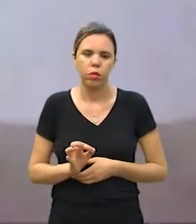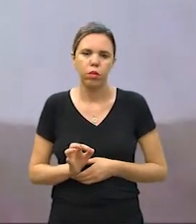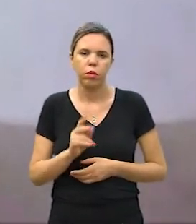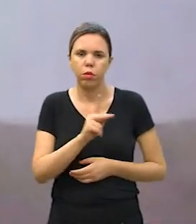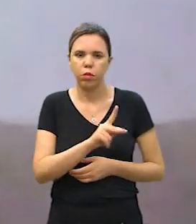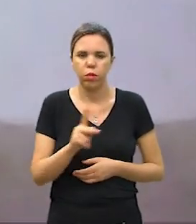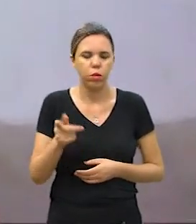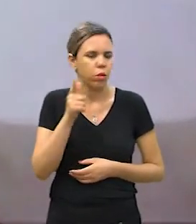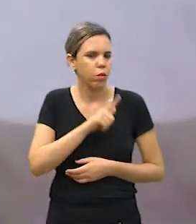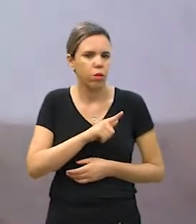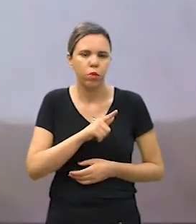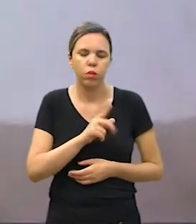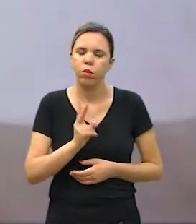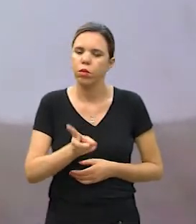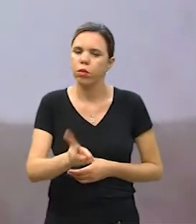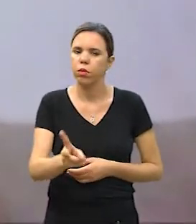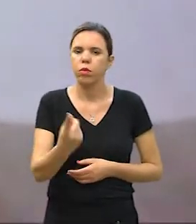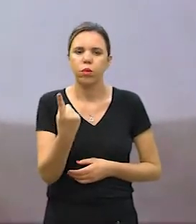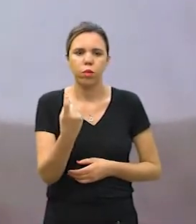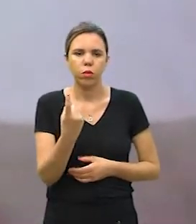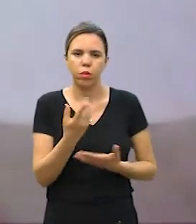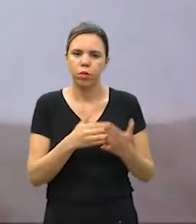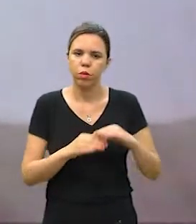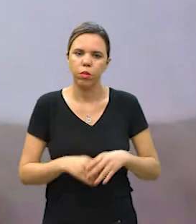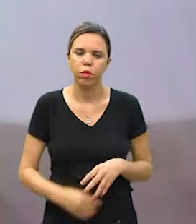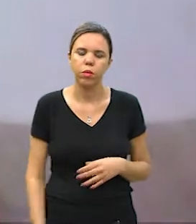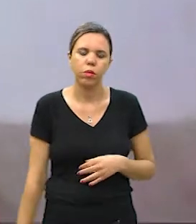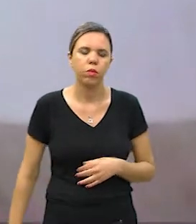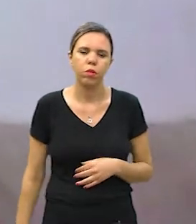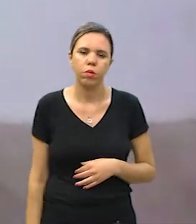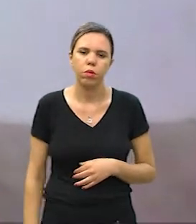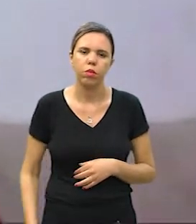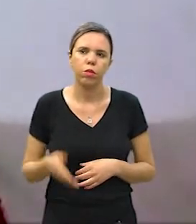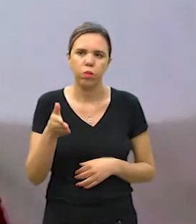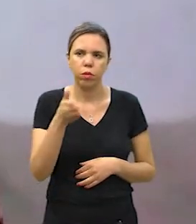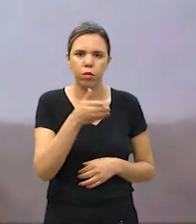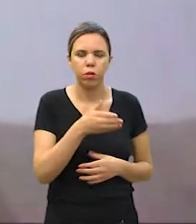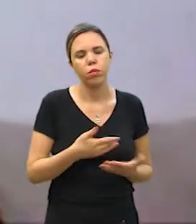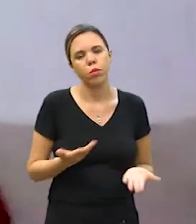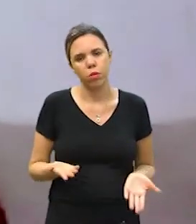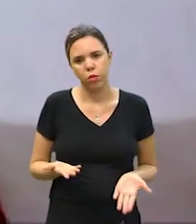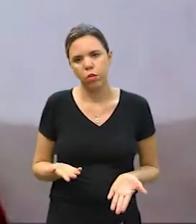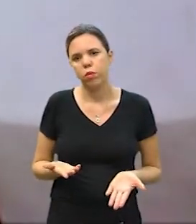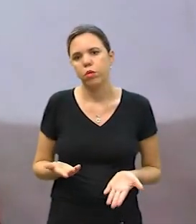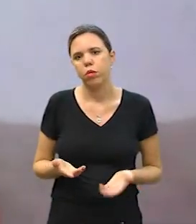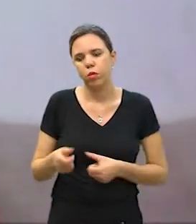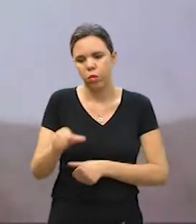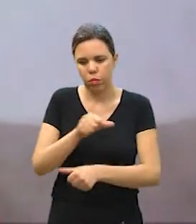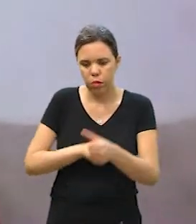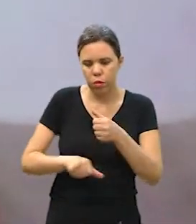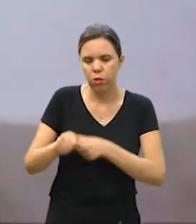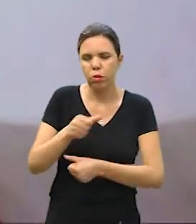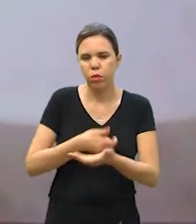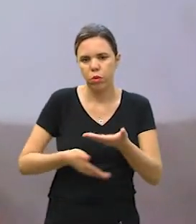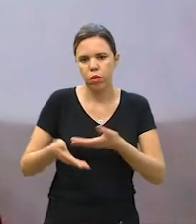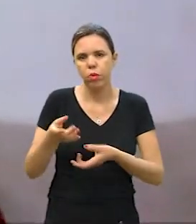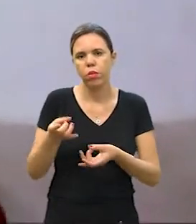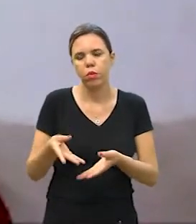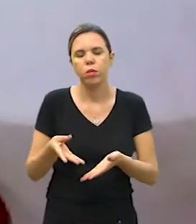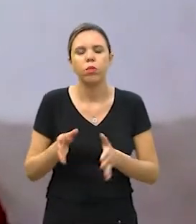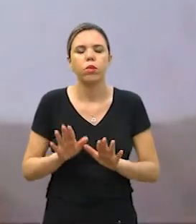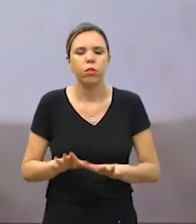né? O professor e a professora não consegue se manter só numa escola. Fica em várias escolas. Isso vai tendo uma rotatividade muito